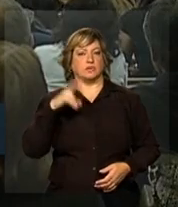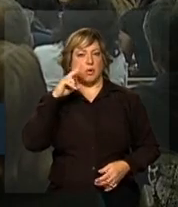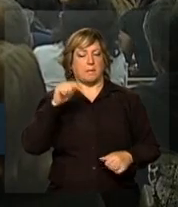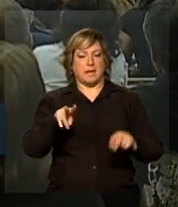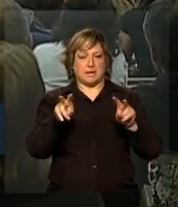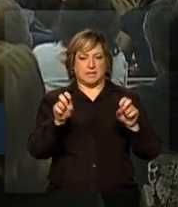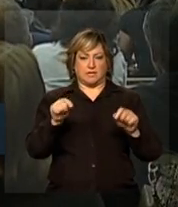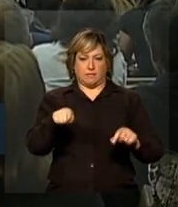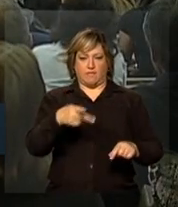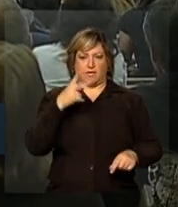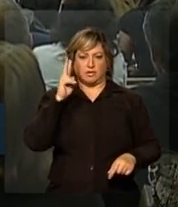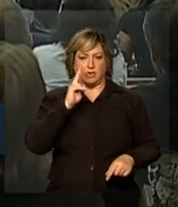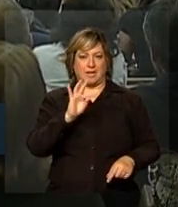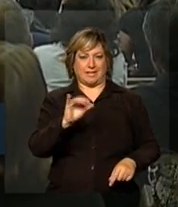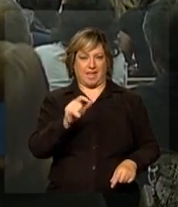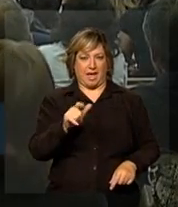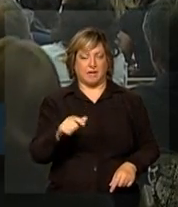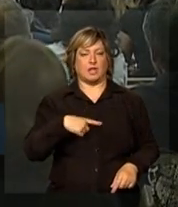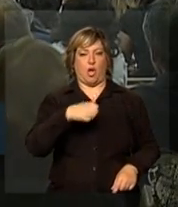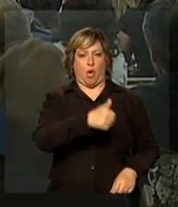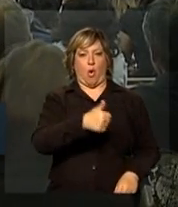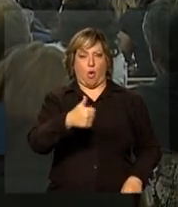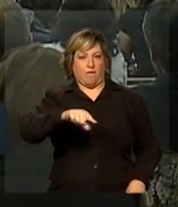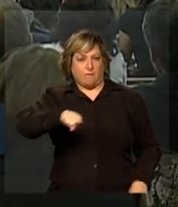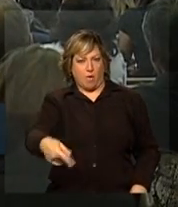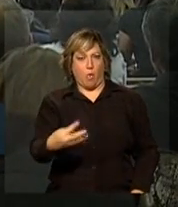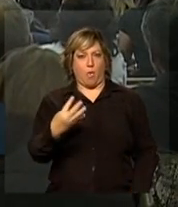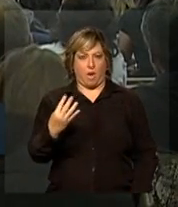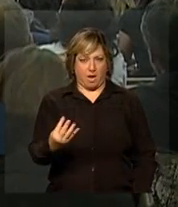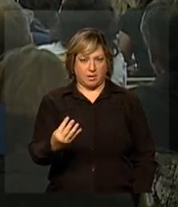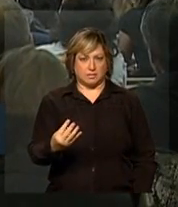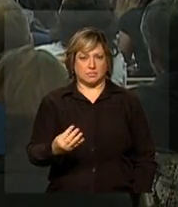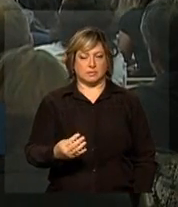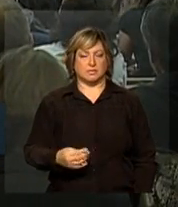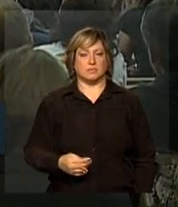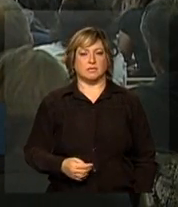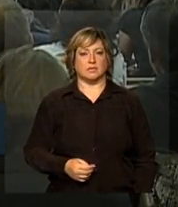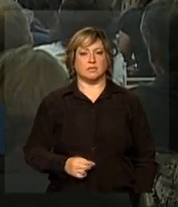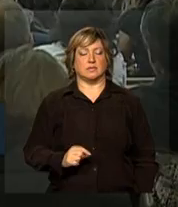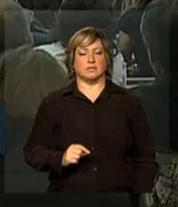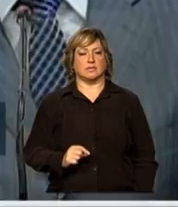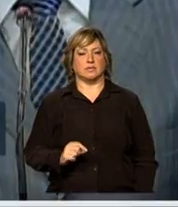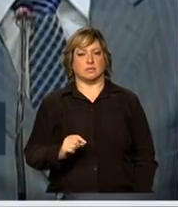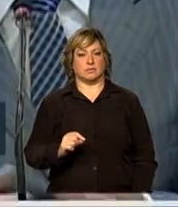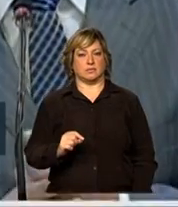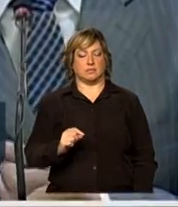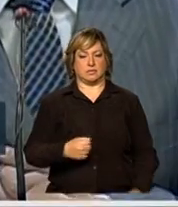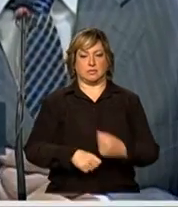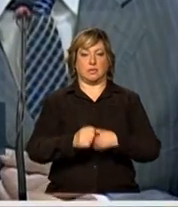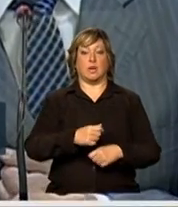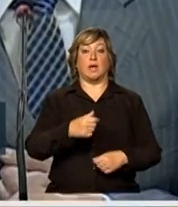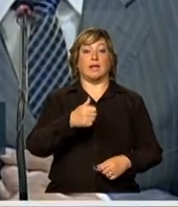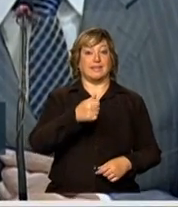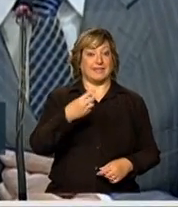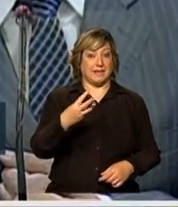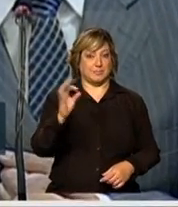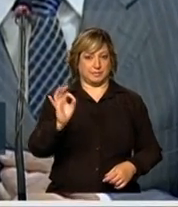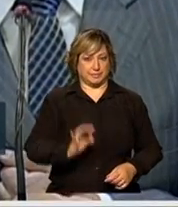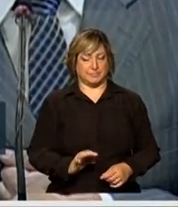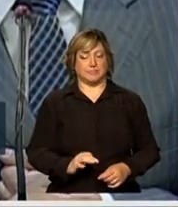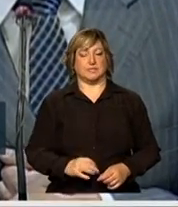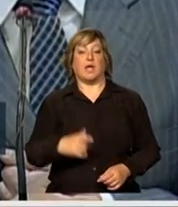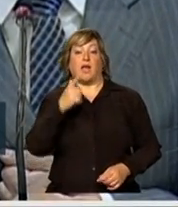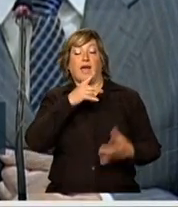sobre a taxa, né, que era 11,4 em 2011 e a meta era chegar a 15